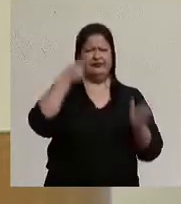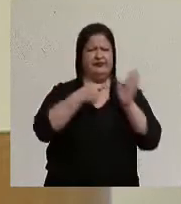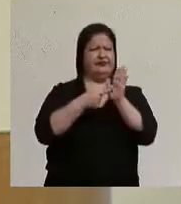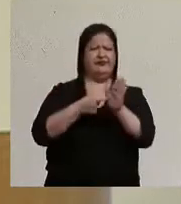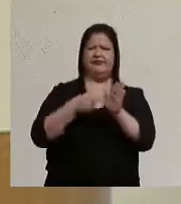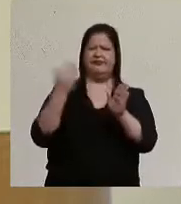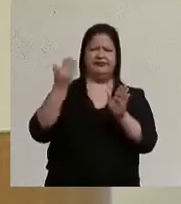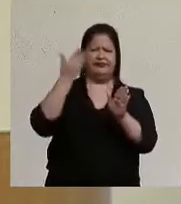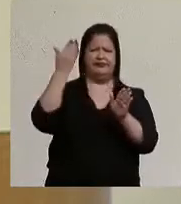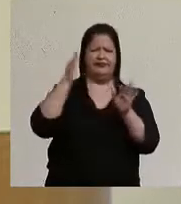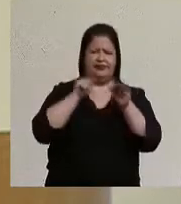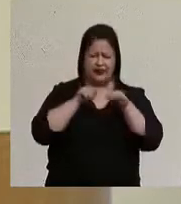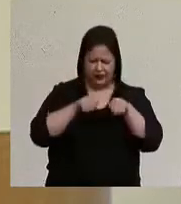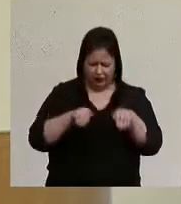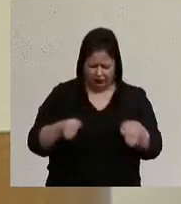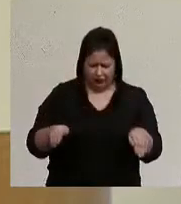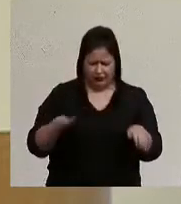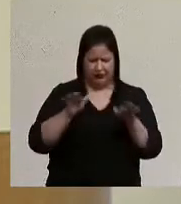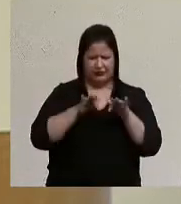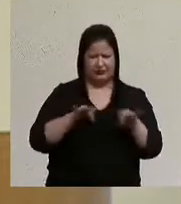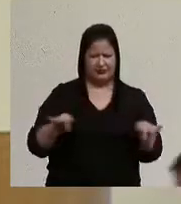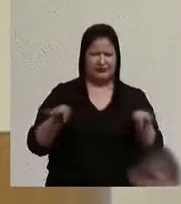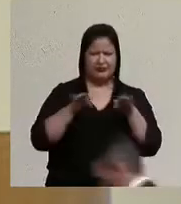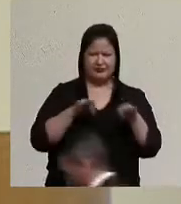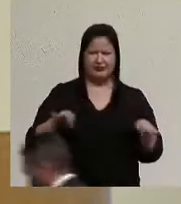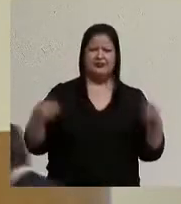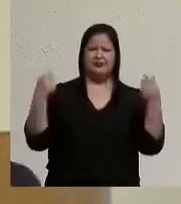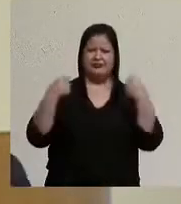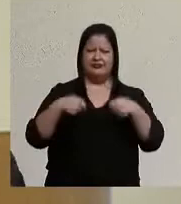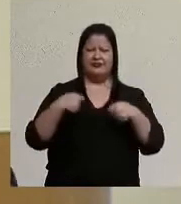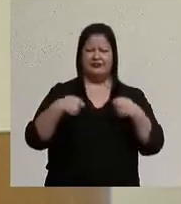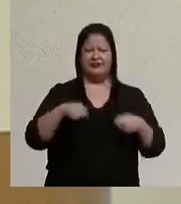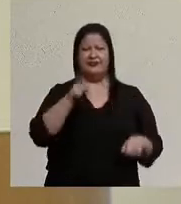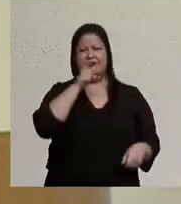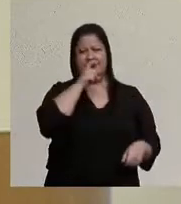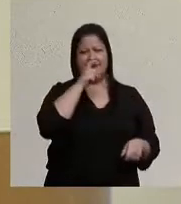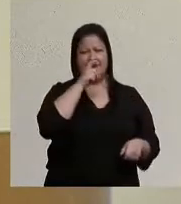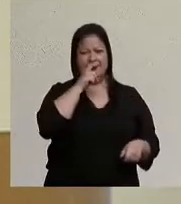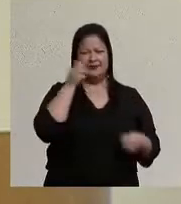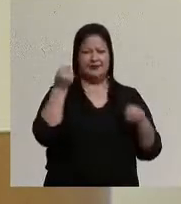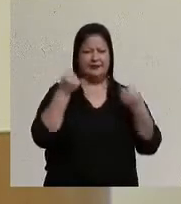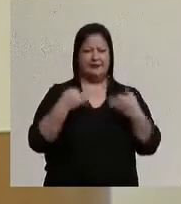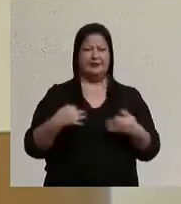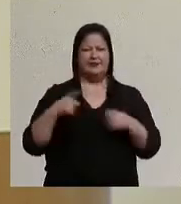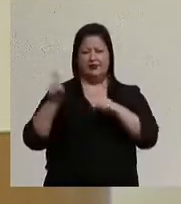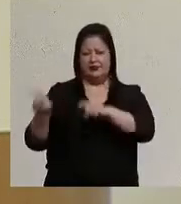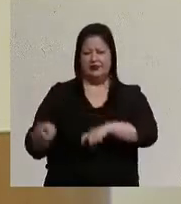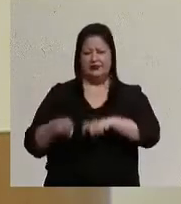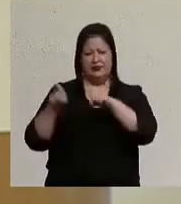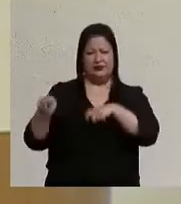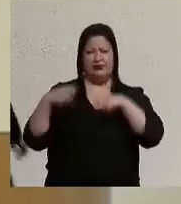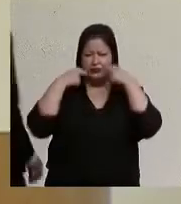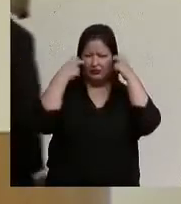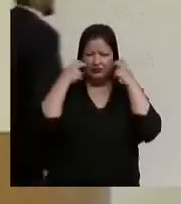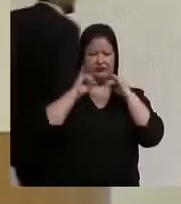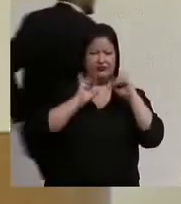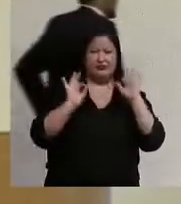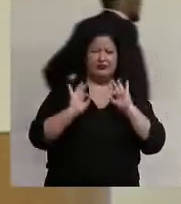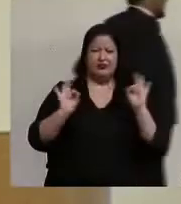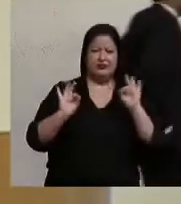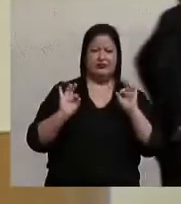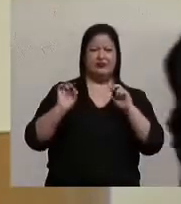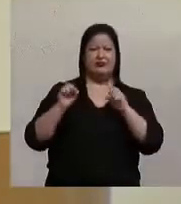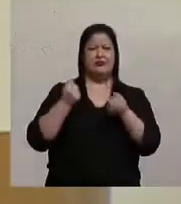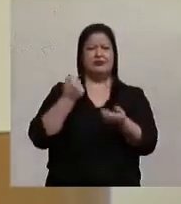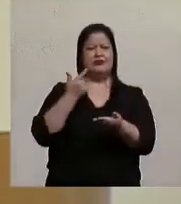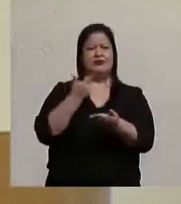bam bam bam imagina tem que ter humildade tem que usar sandália havaiana o meu pai quando eu sou da Roça não tenho vergonha e